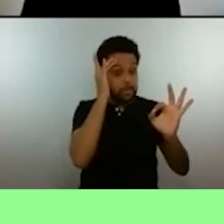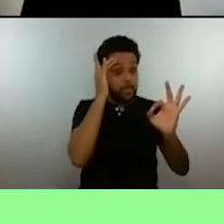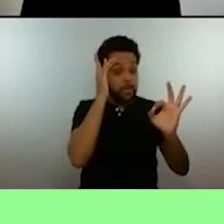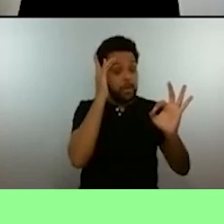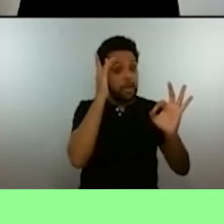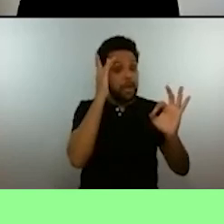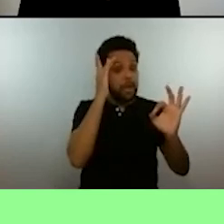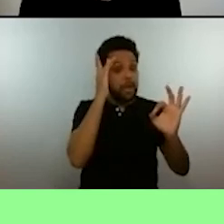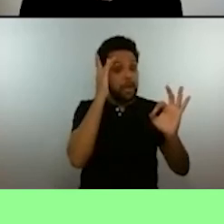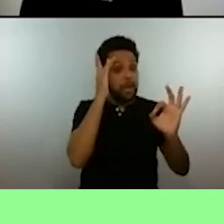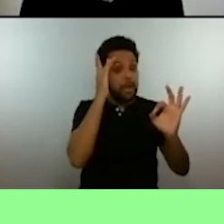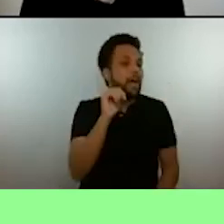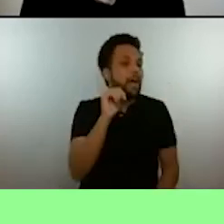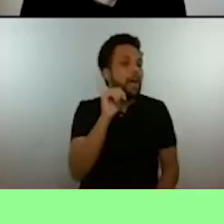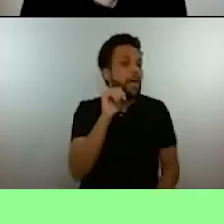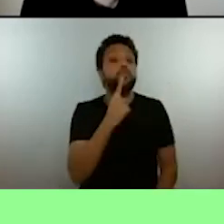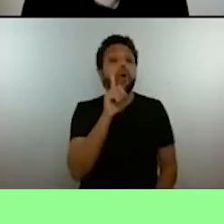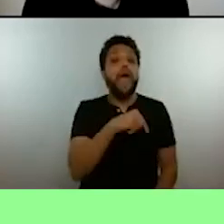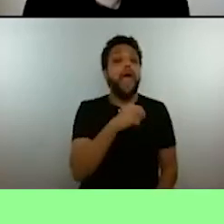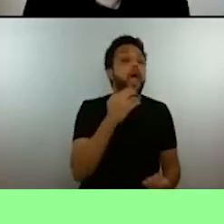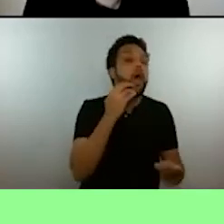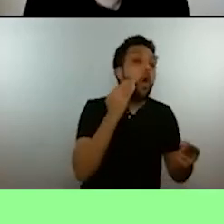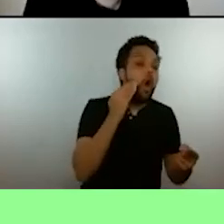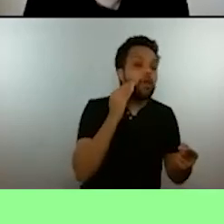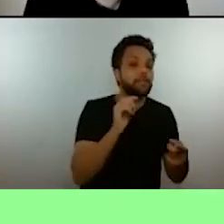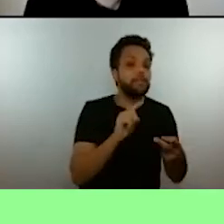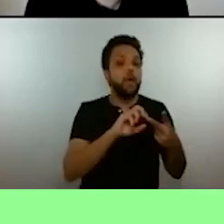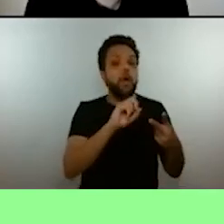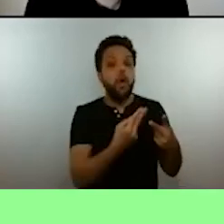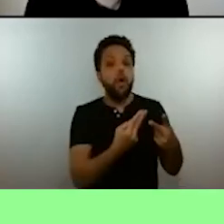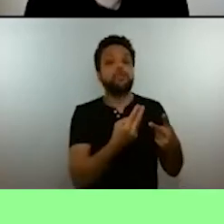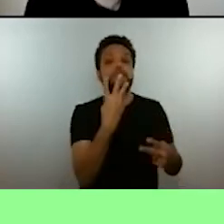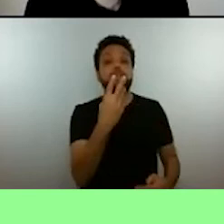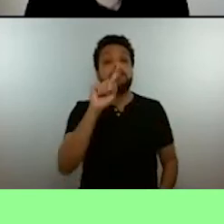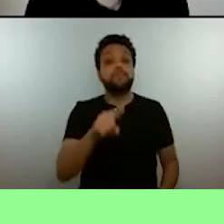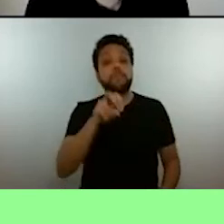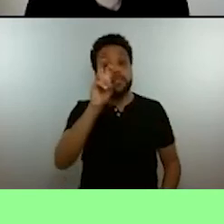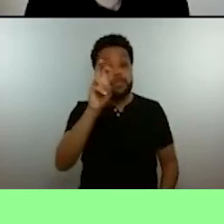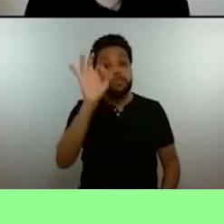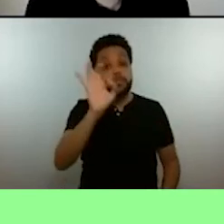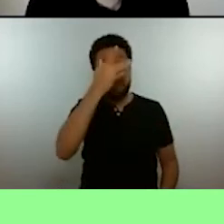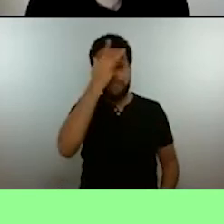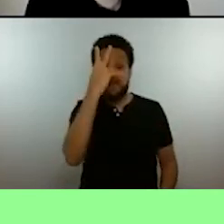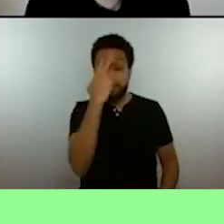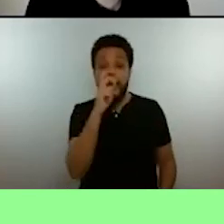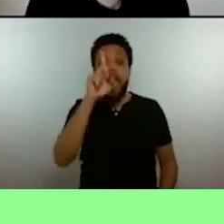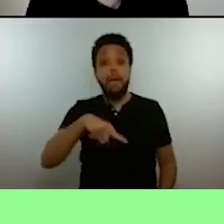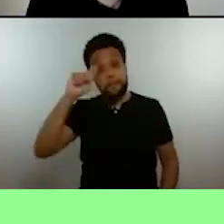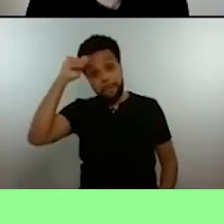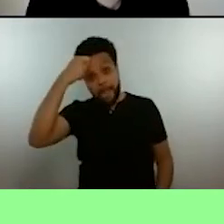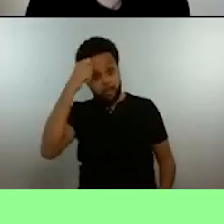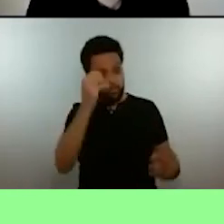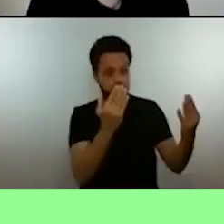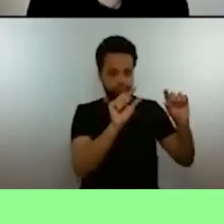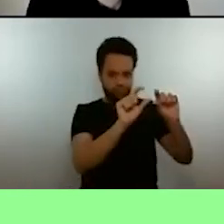é o rosa, ou 3,% de pessoas com deficiência visual é o preto, ela não vai ter essa dimensão.